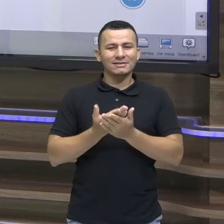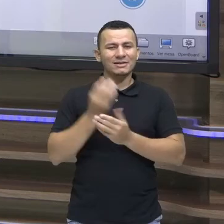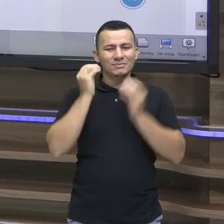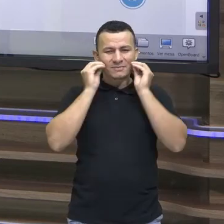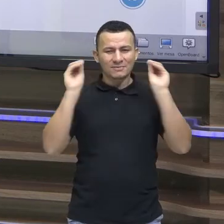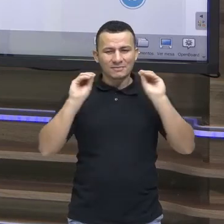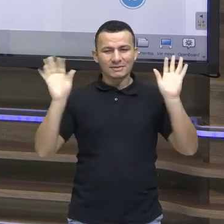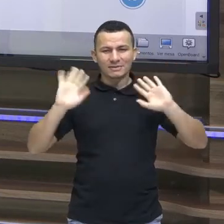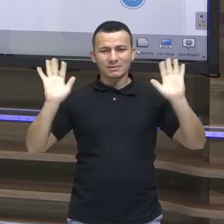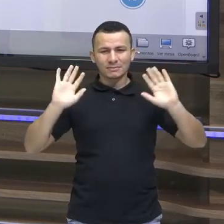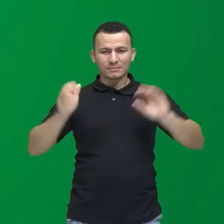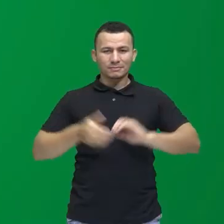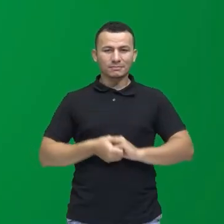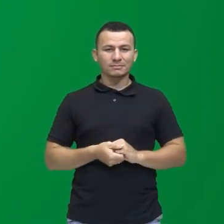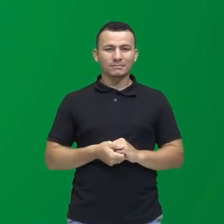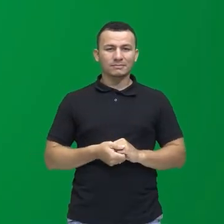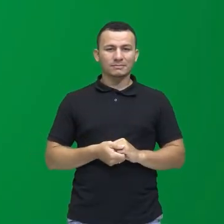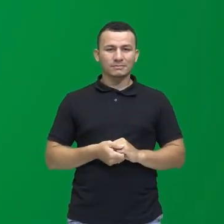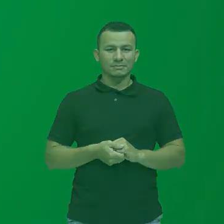coração. Tô indo.